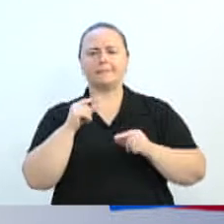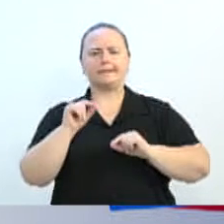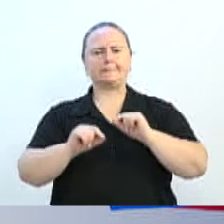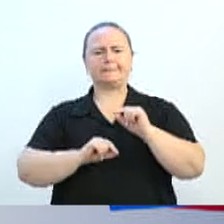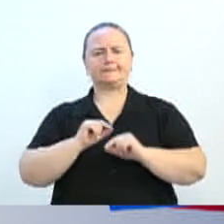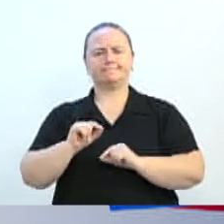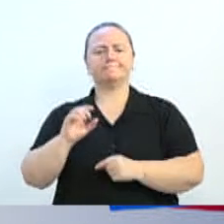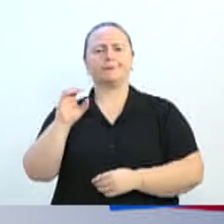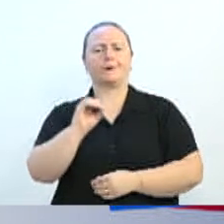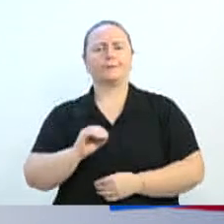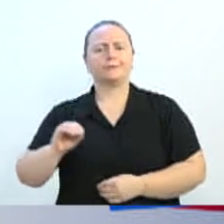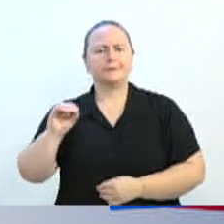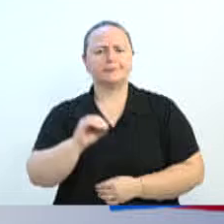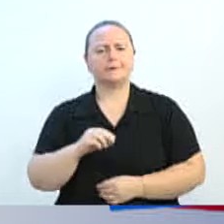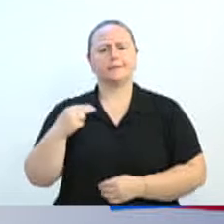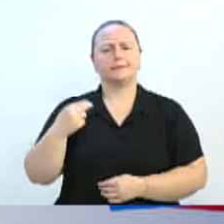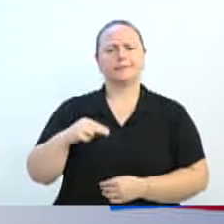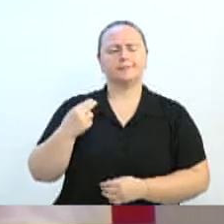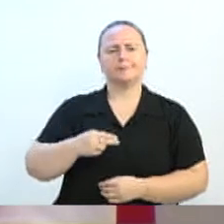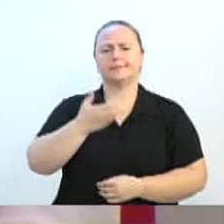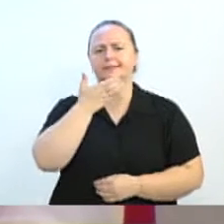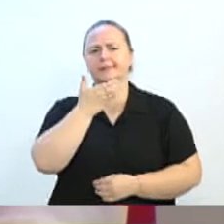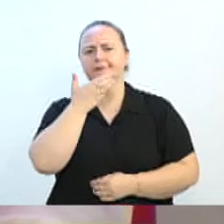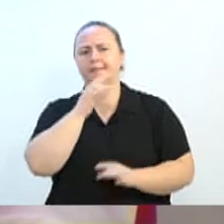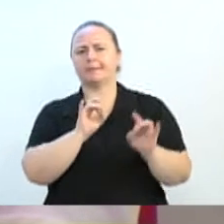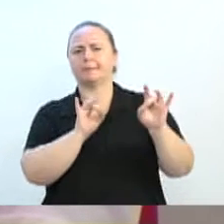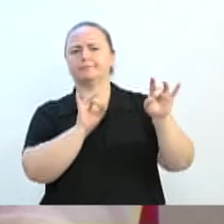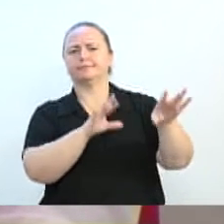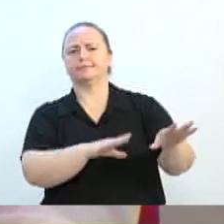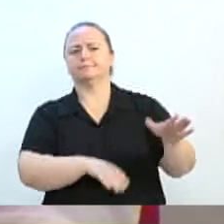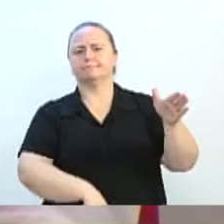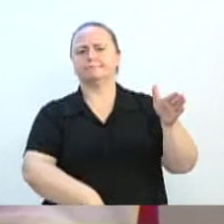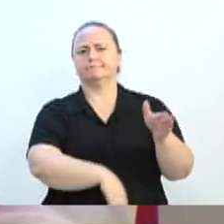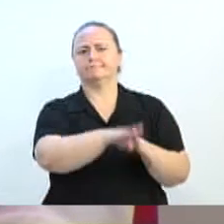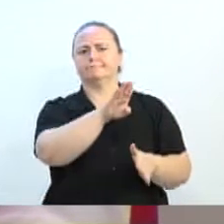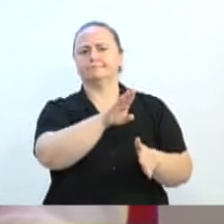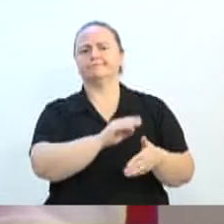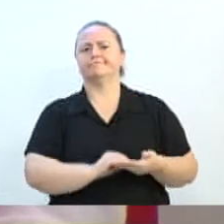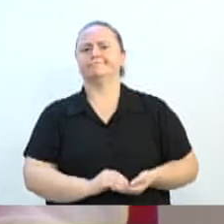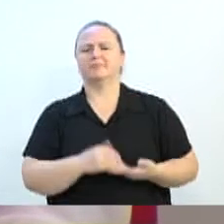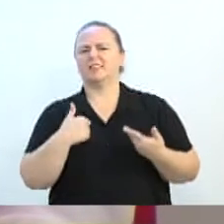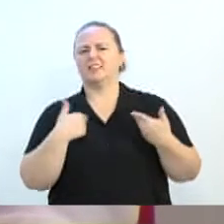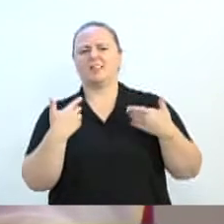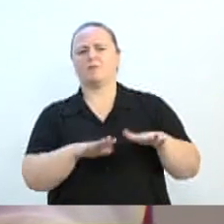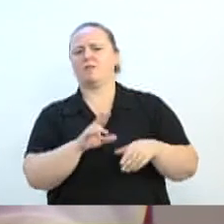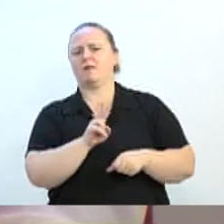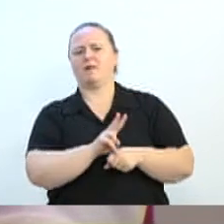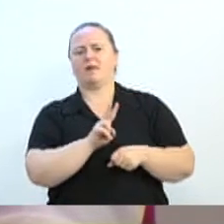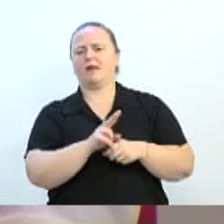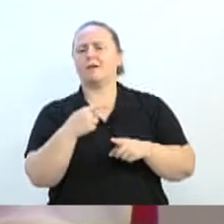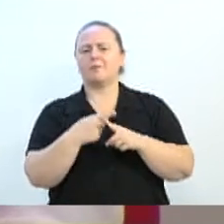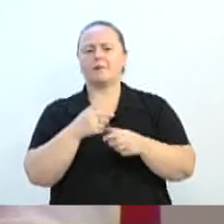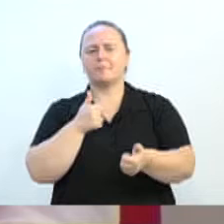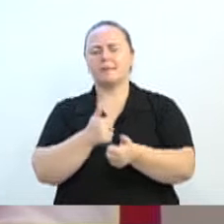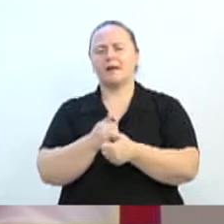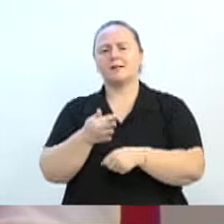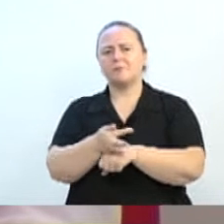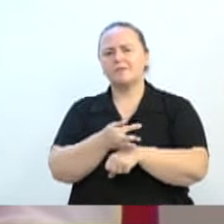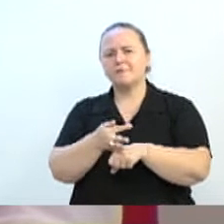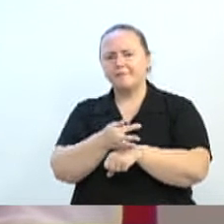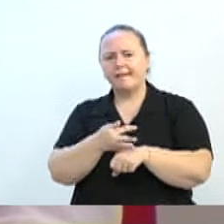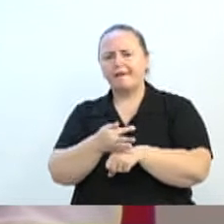novembro e dezembro abandono animal na rua joga um animal na rua para cílios é porque tá chegando o natal